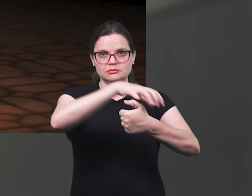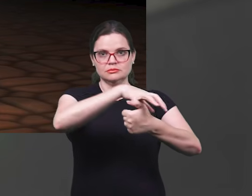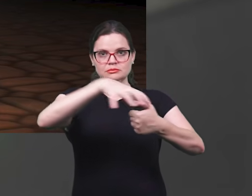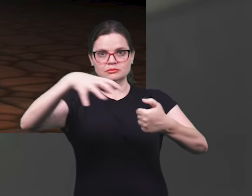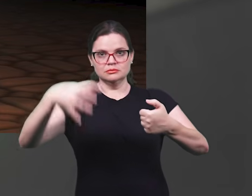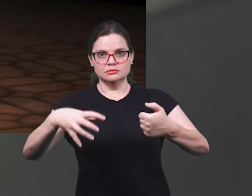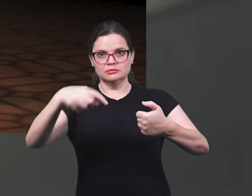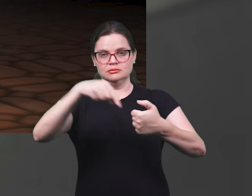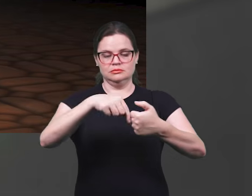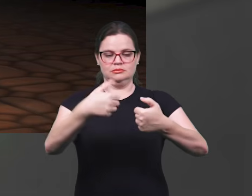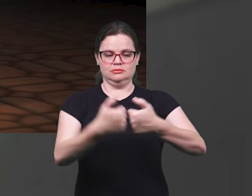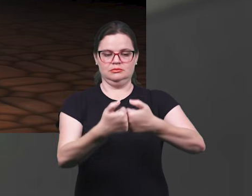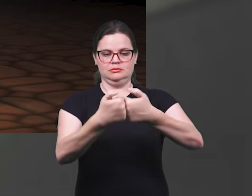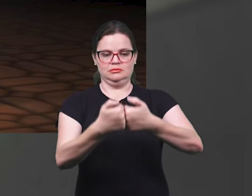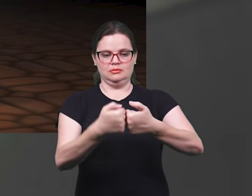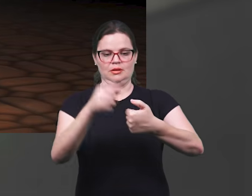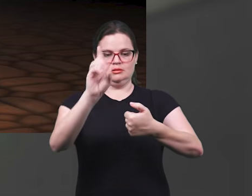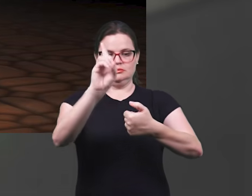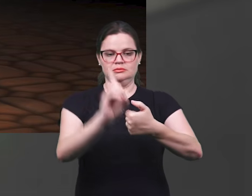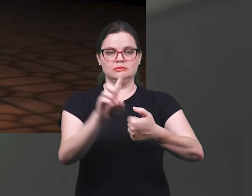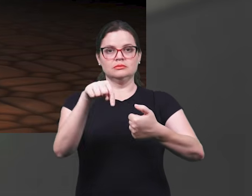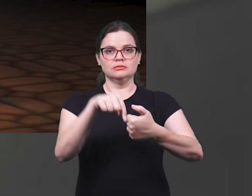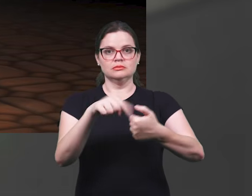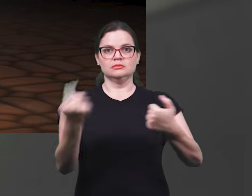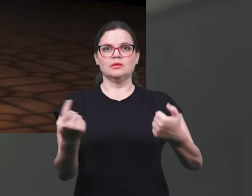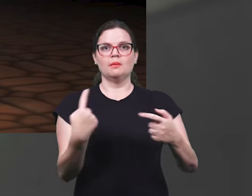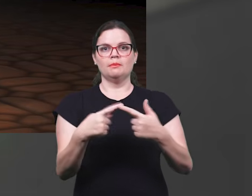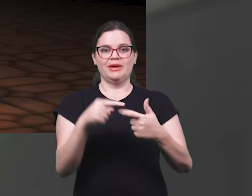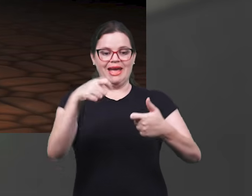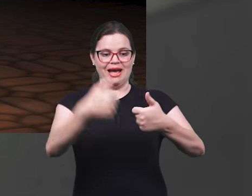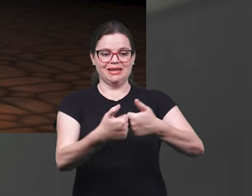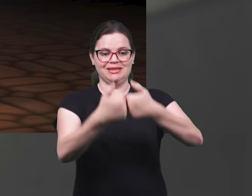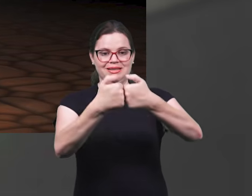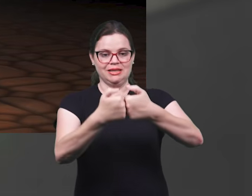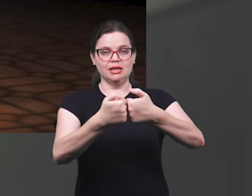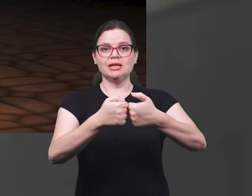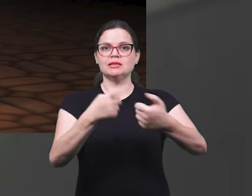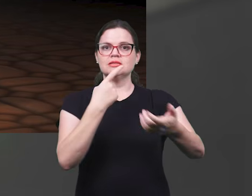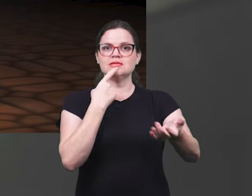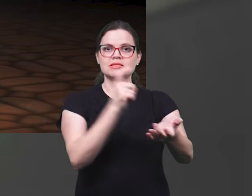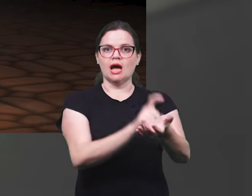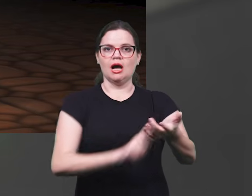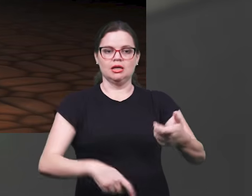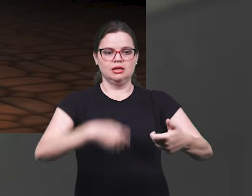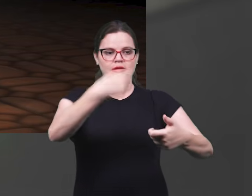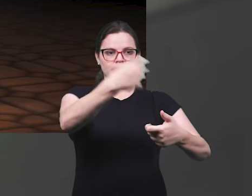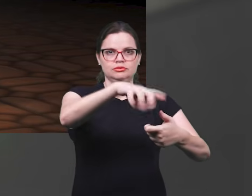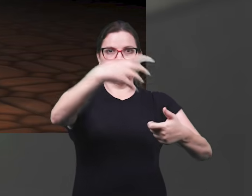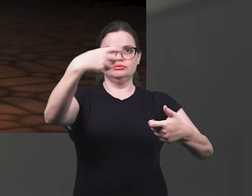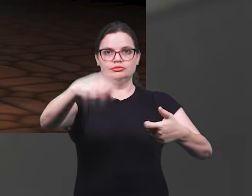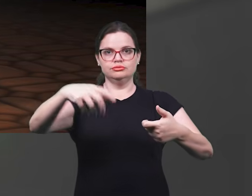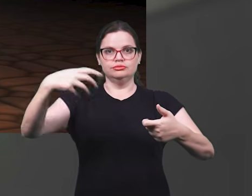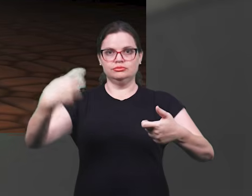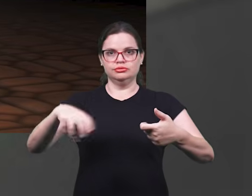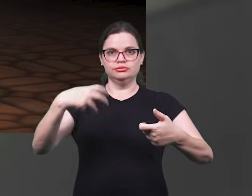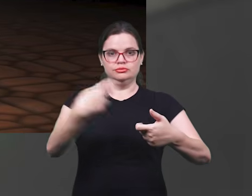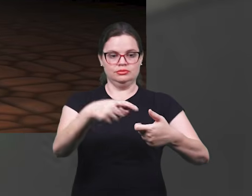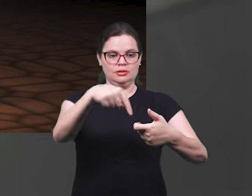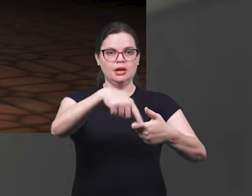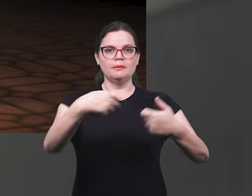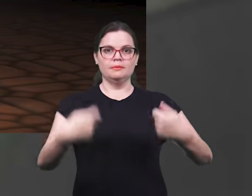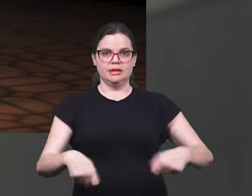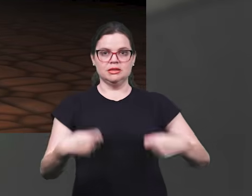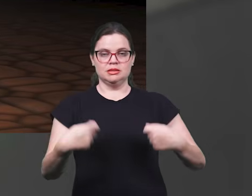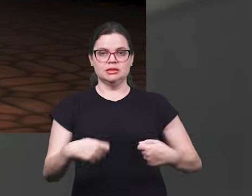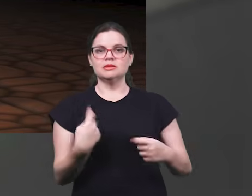propiciatório está a nossa justiça, porque ele era aspergido com o sangue. Cristo, como